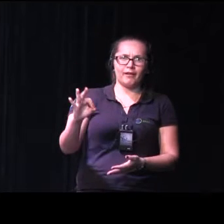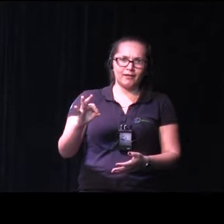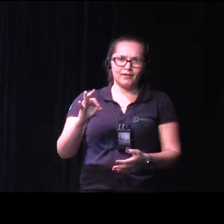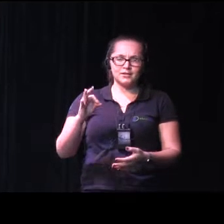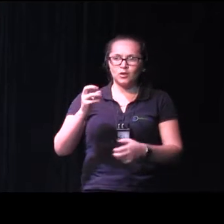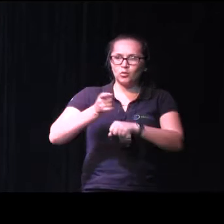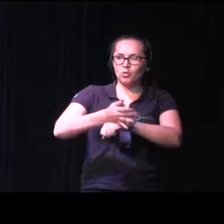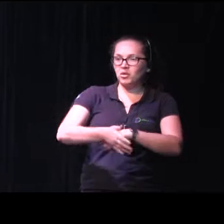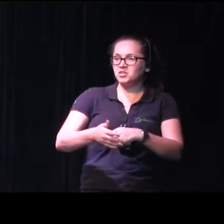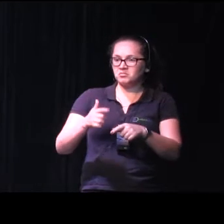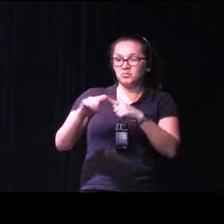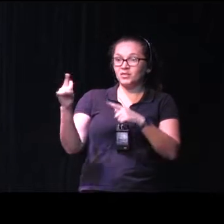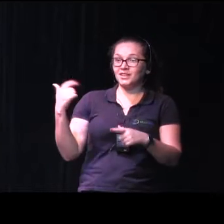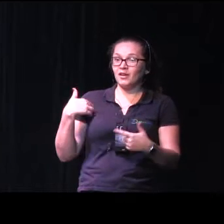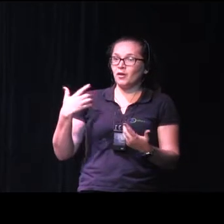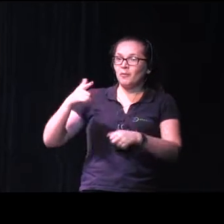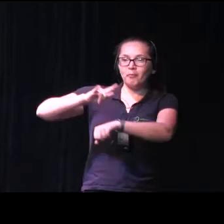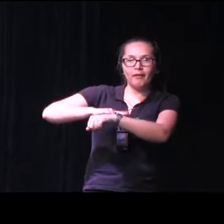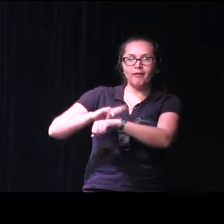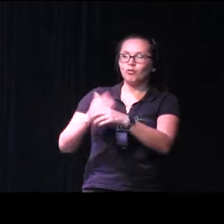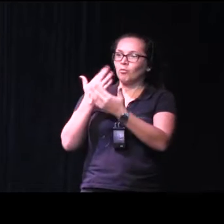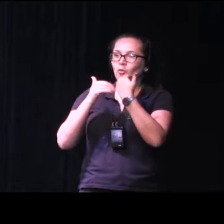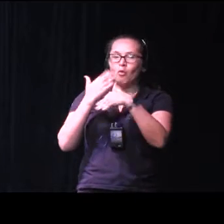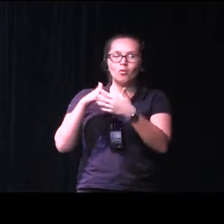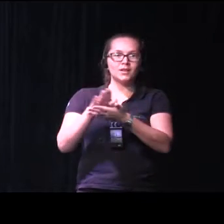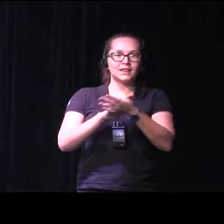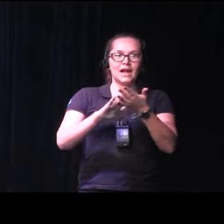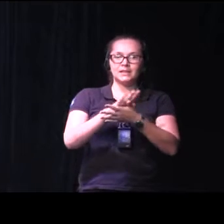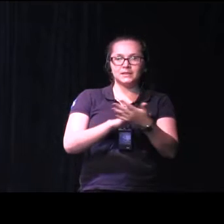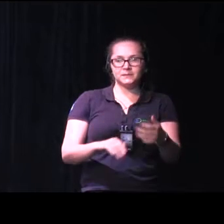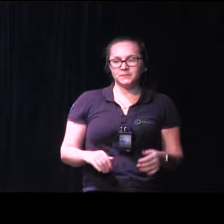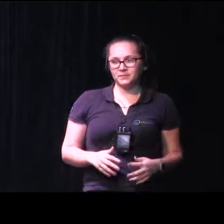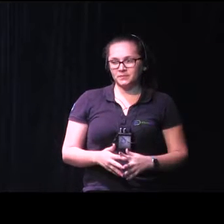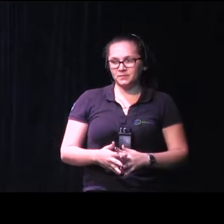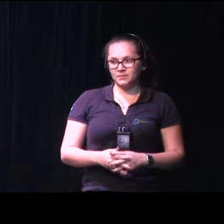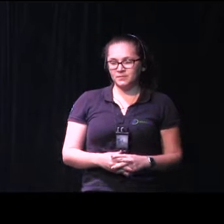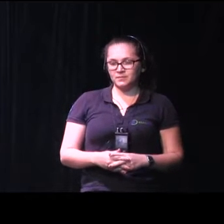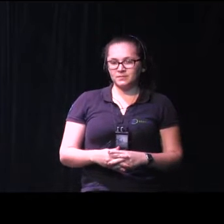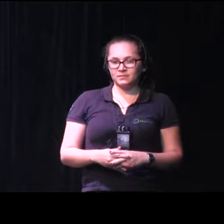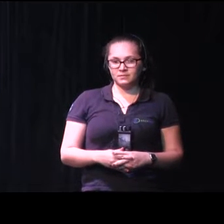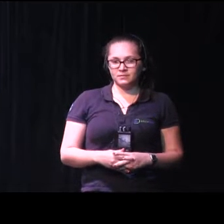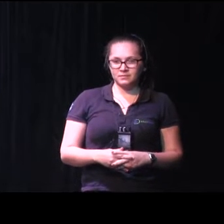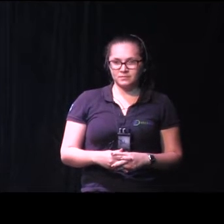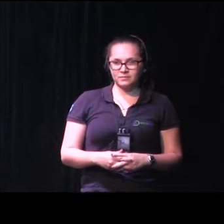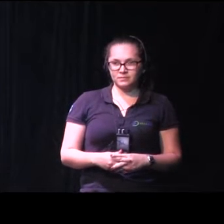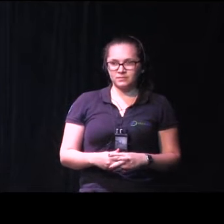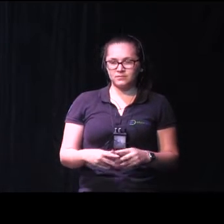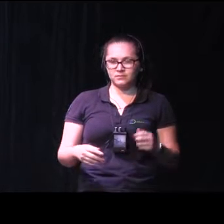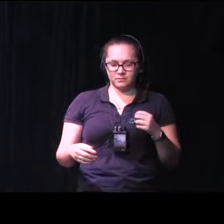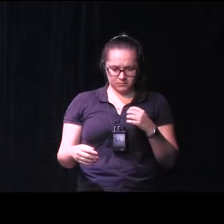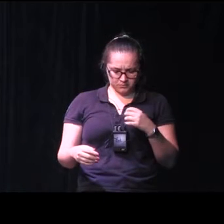as crianças são suicidas, eles podem ficar até 10 horas sob o sol, ele não vai no banheiro, ele